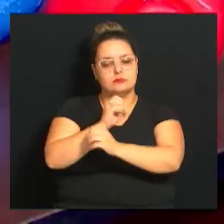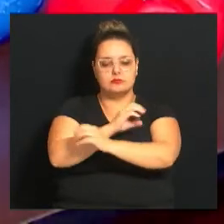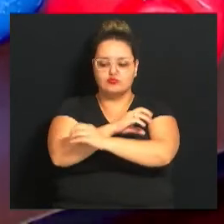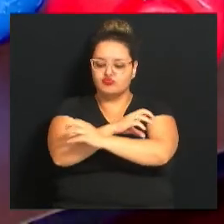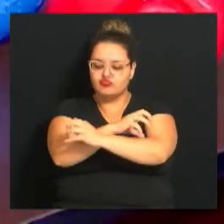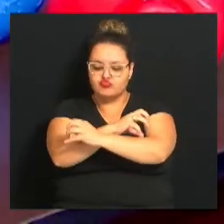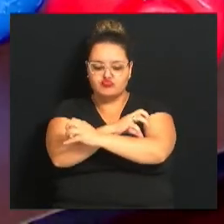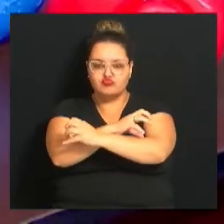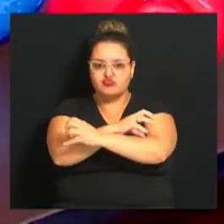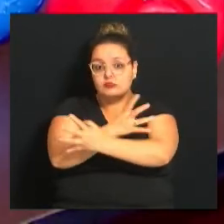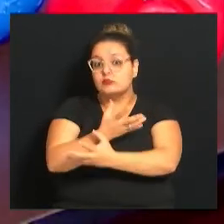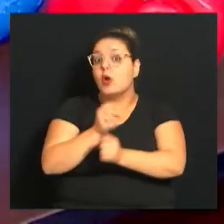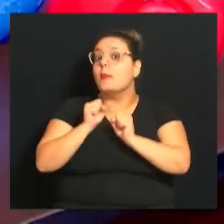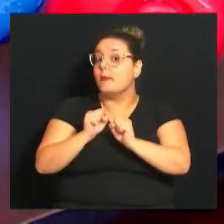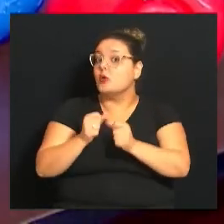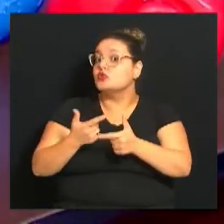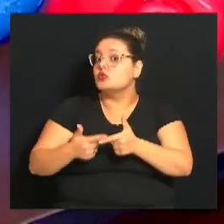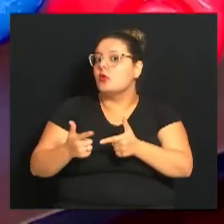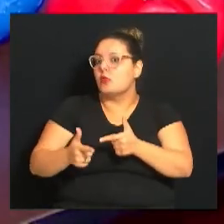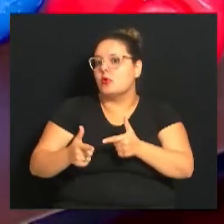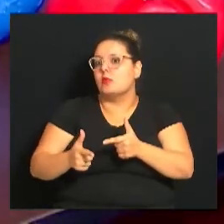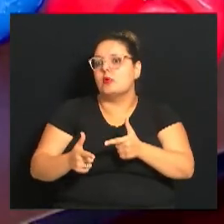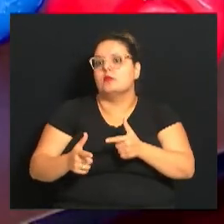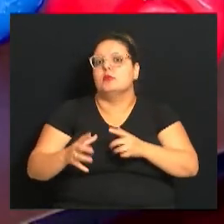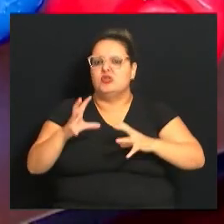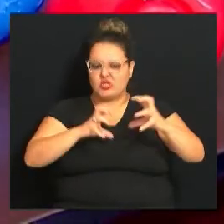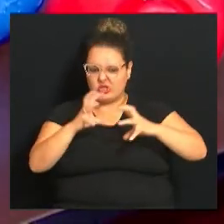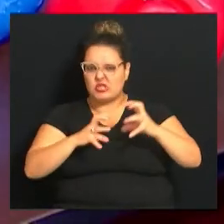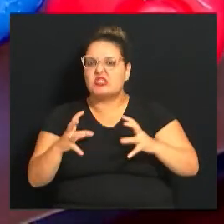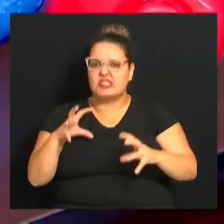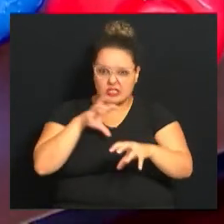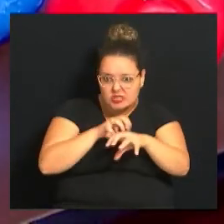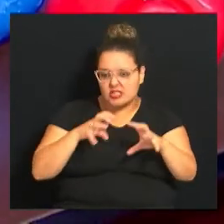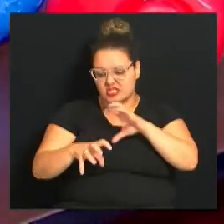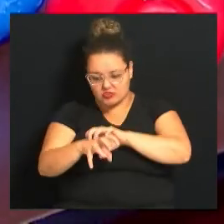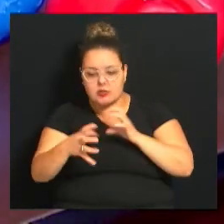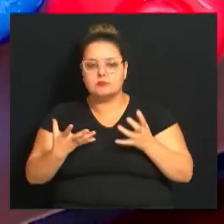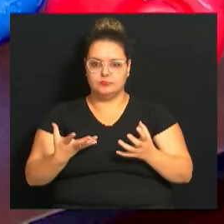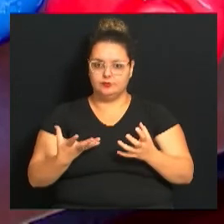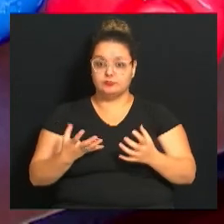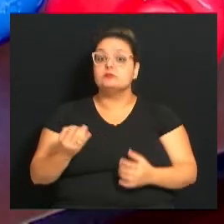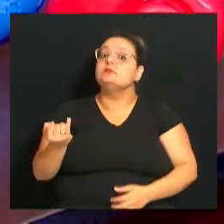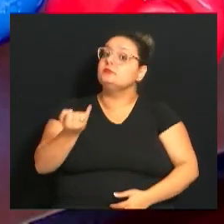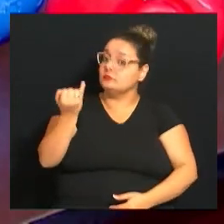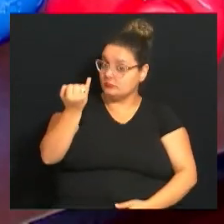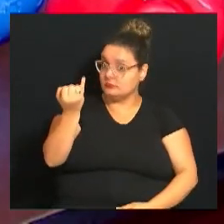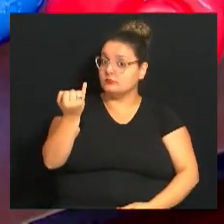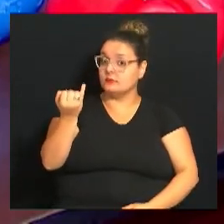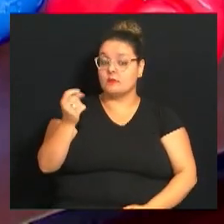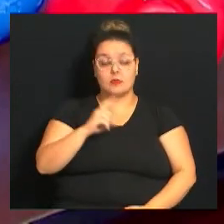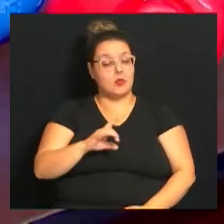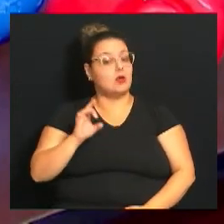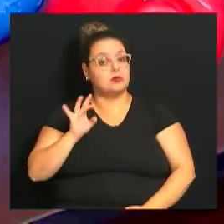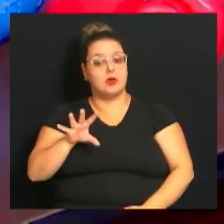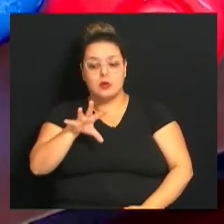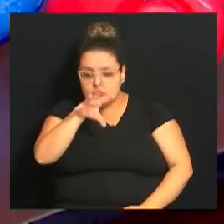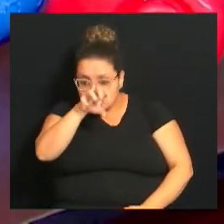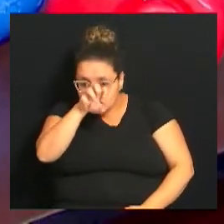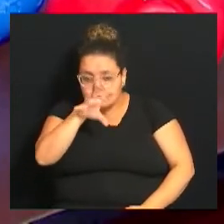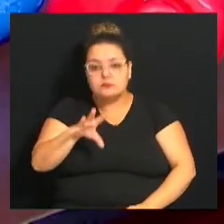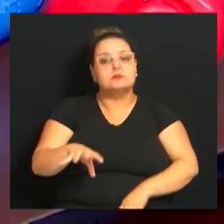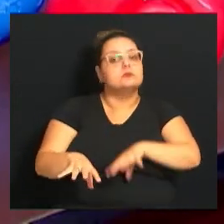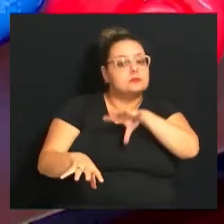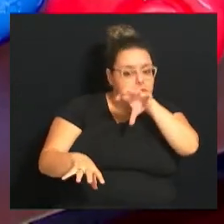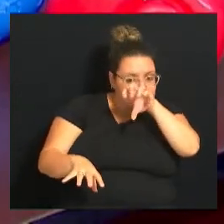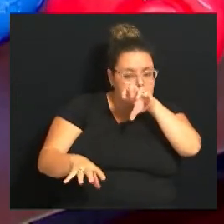ser invasivo, pode gerar um desconforto até começar uma briga ou uma mordida. Mas é importante sim, não só um cheirar o outro, como também permitir que o